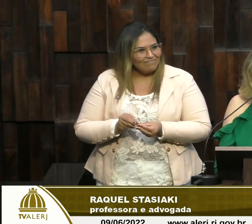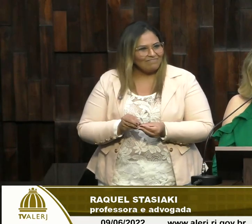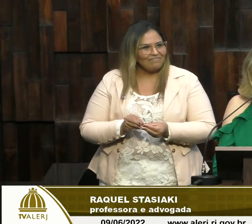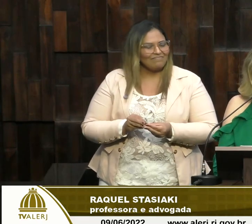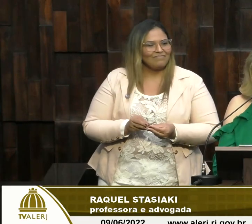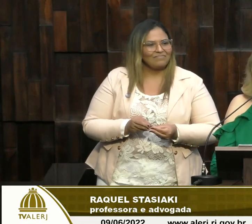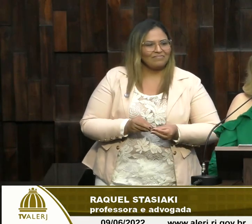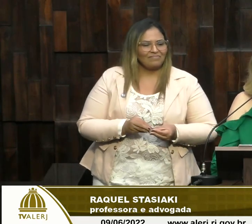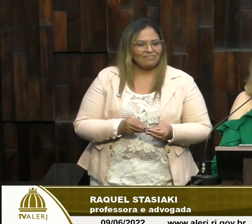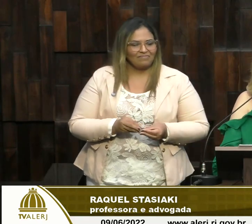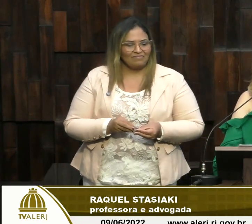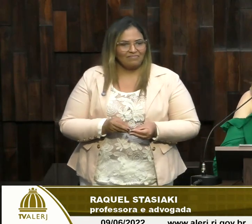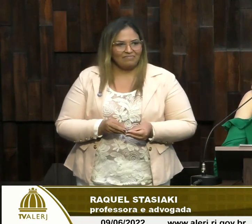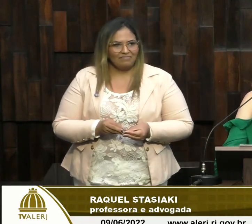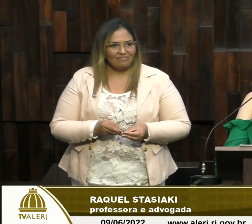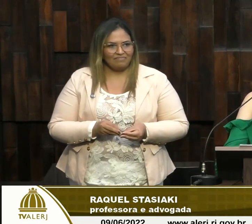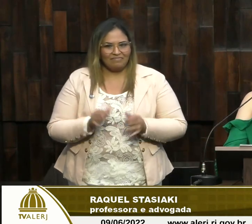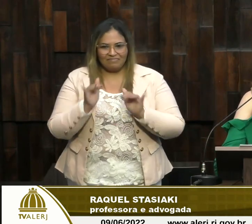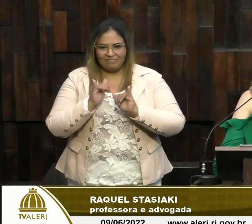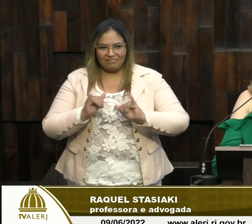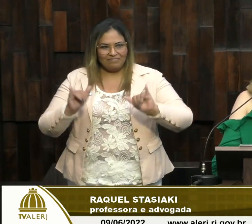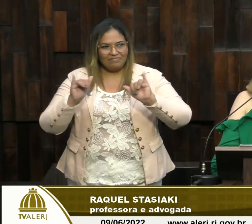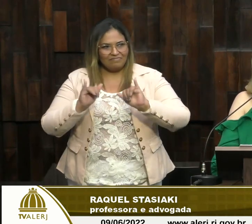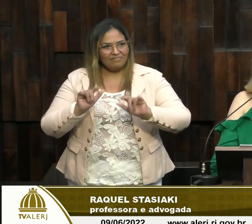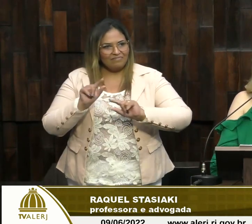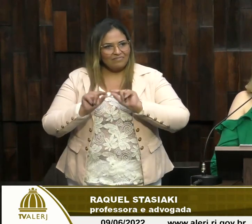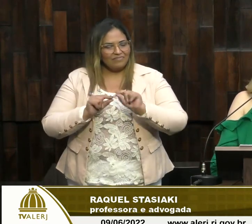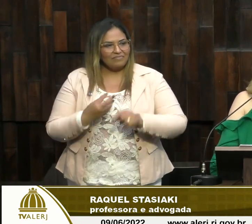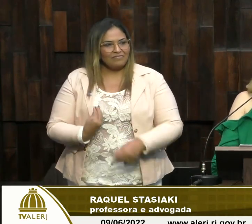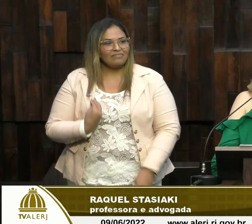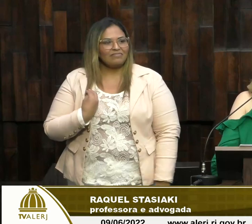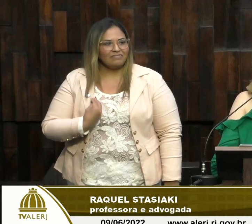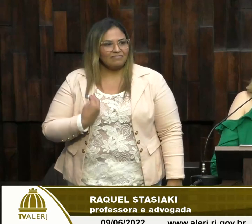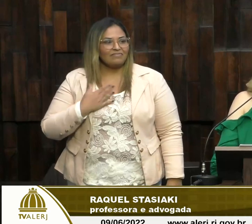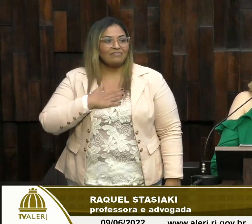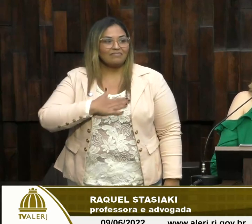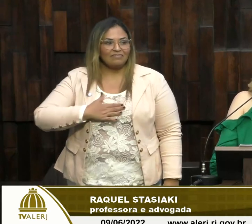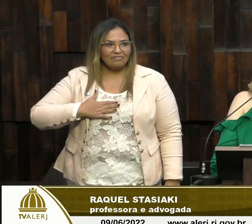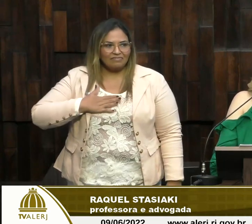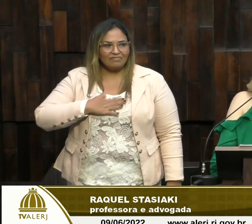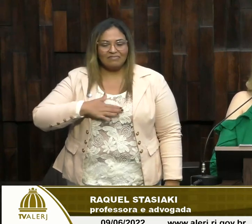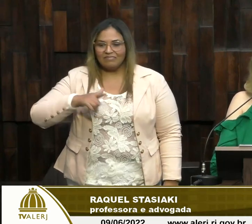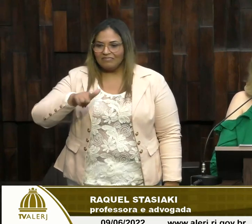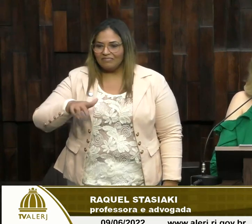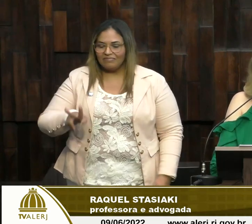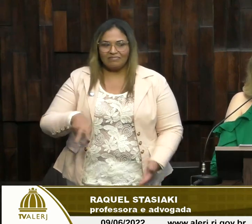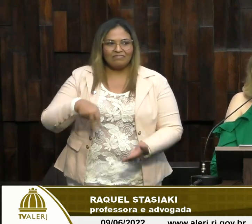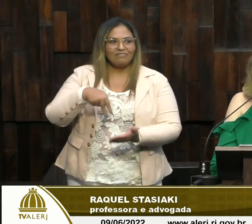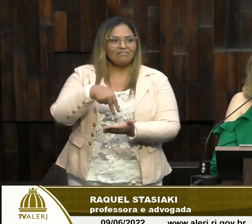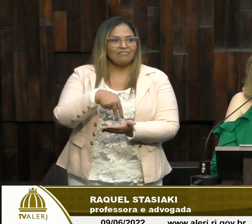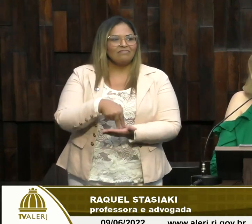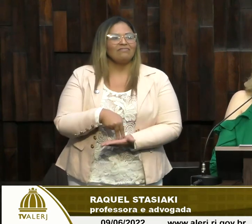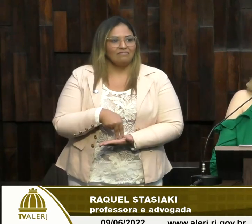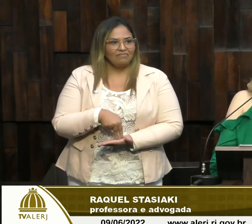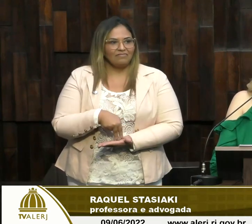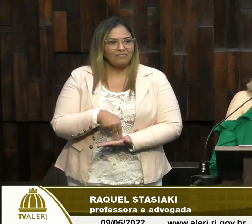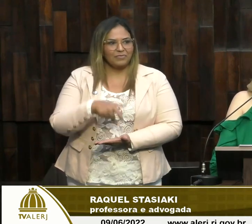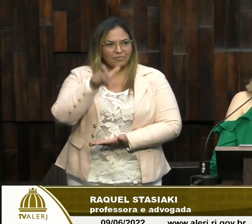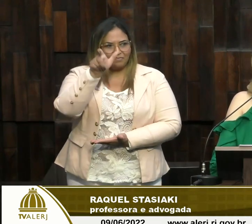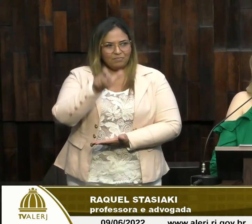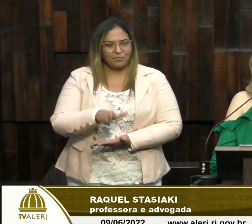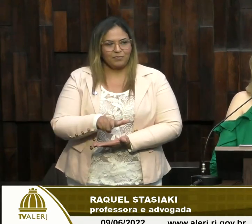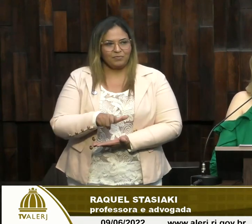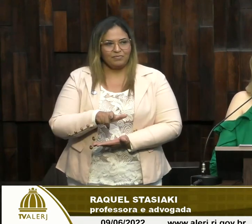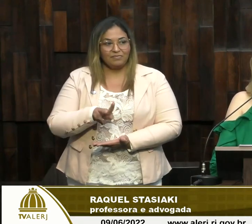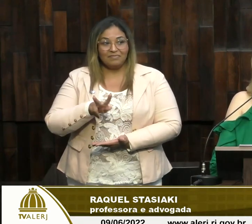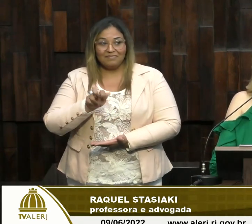gente, eu encerro dizendo assim: a vida gosta de quem se posiciona, e a